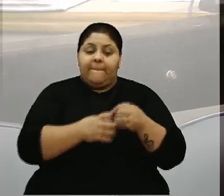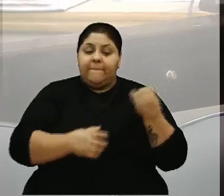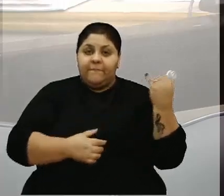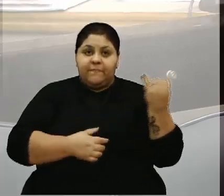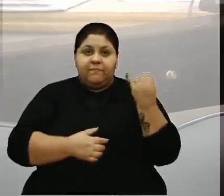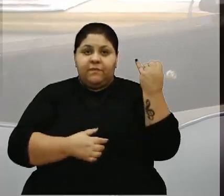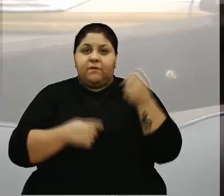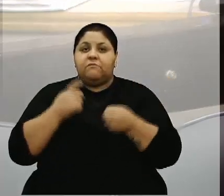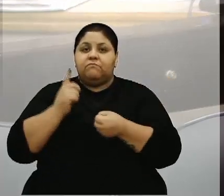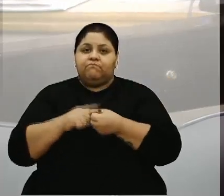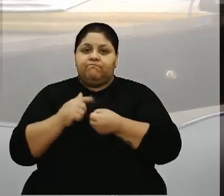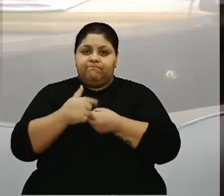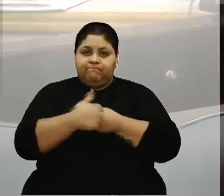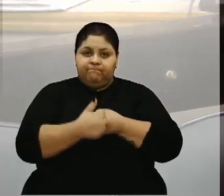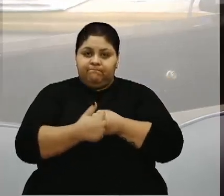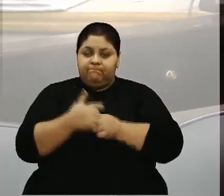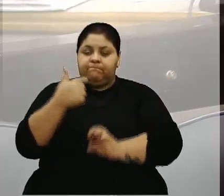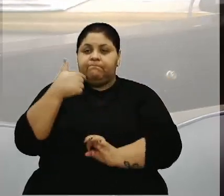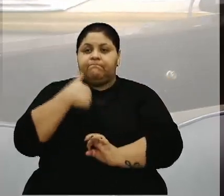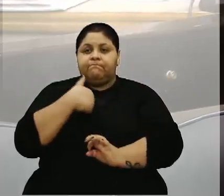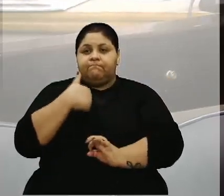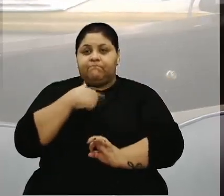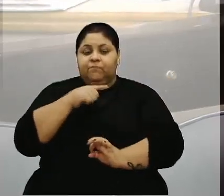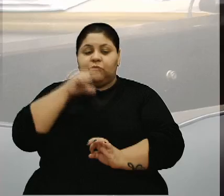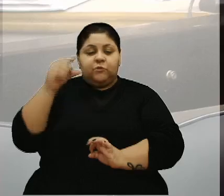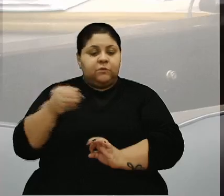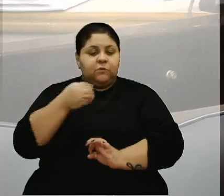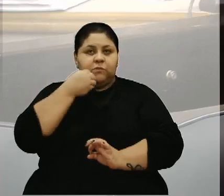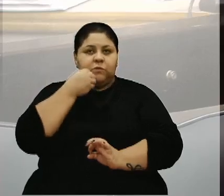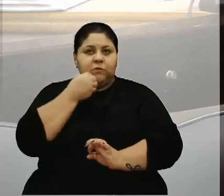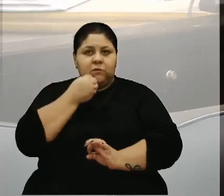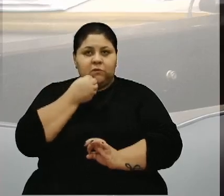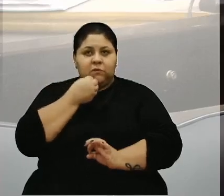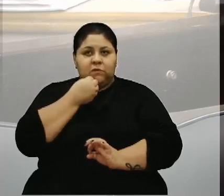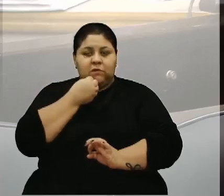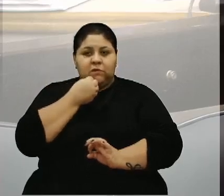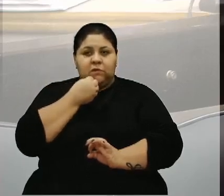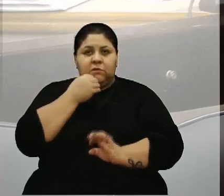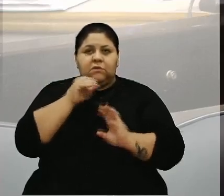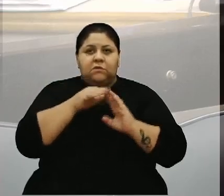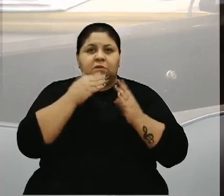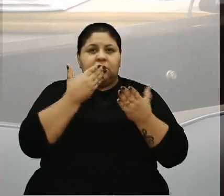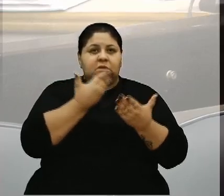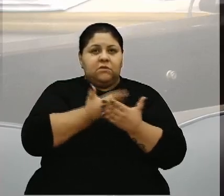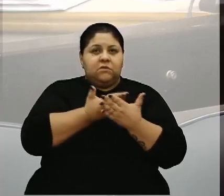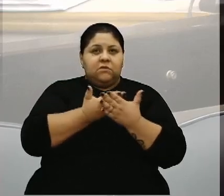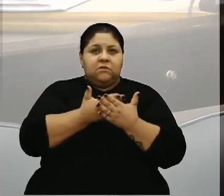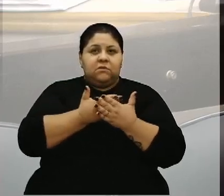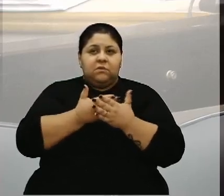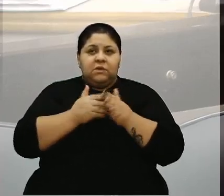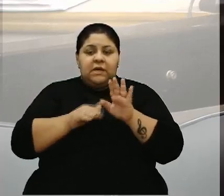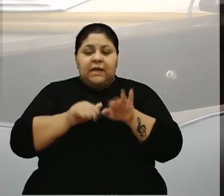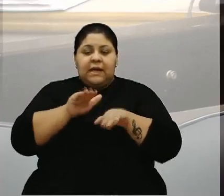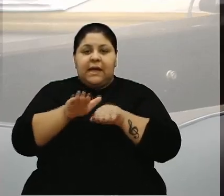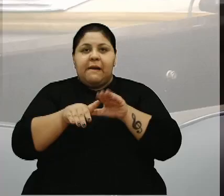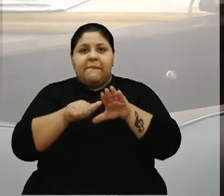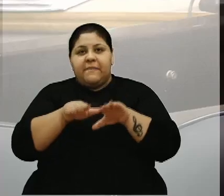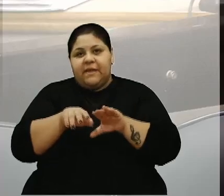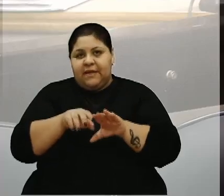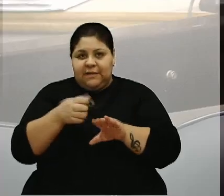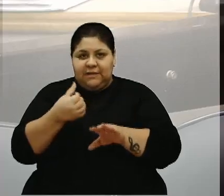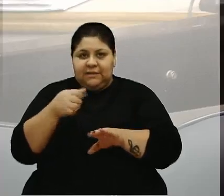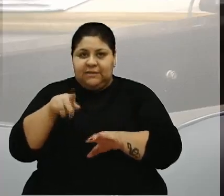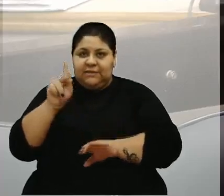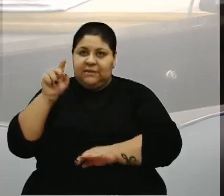nossa cidade. Eu não tive essa oportunidade. O pouco que eu estudei, caminhei 6 quilômetros. Talvez não tinha essa